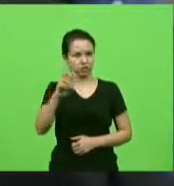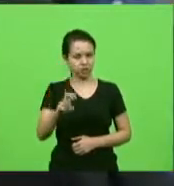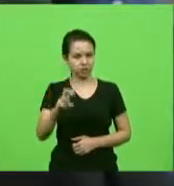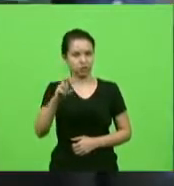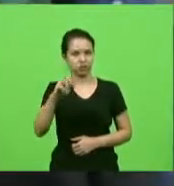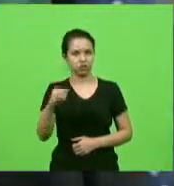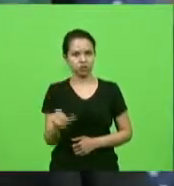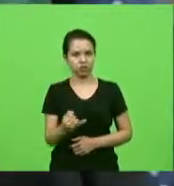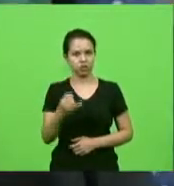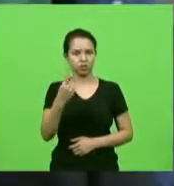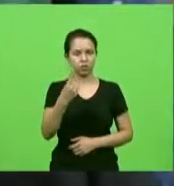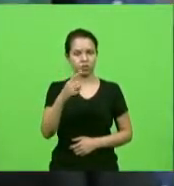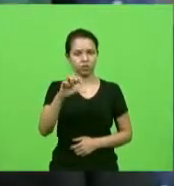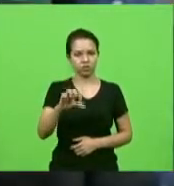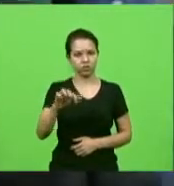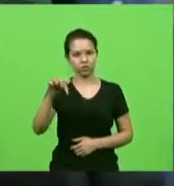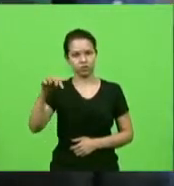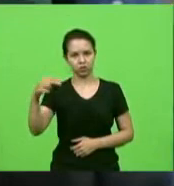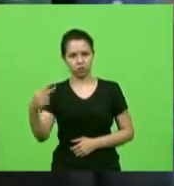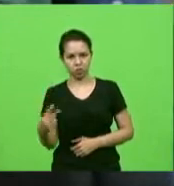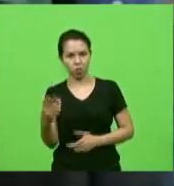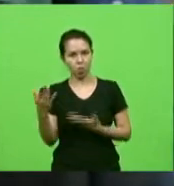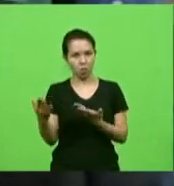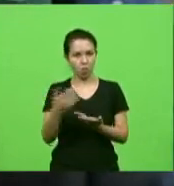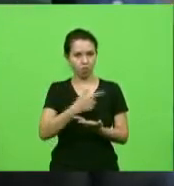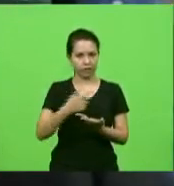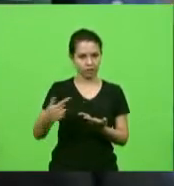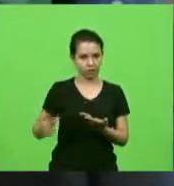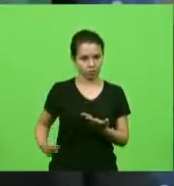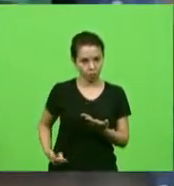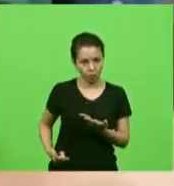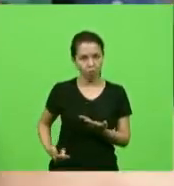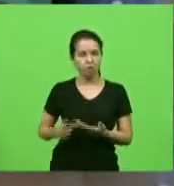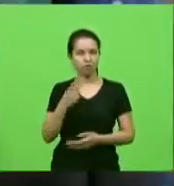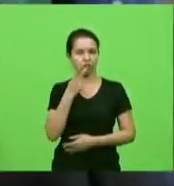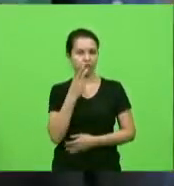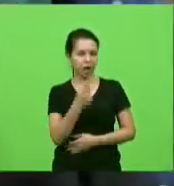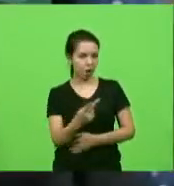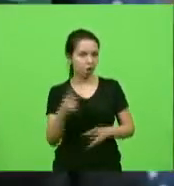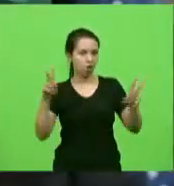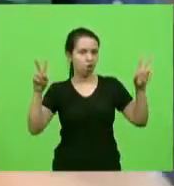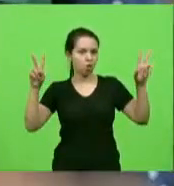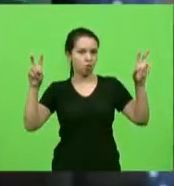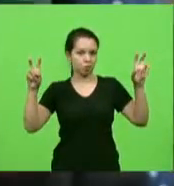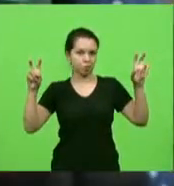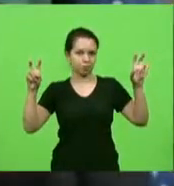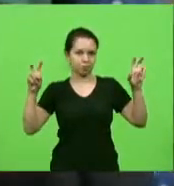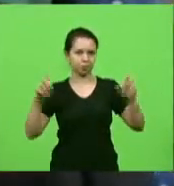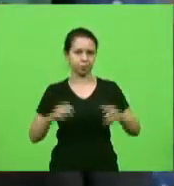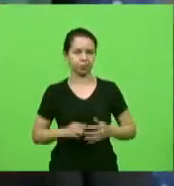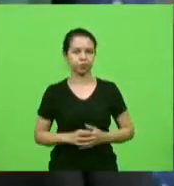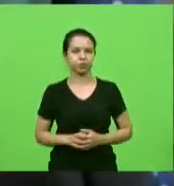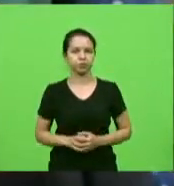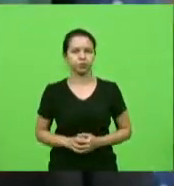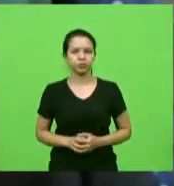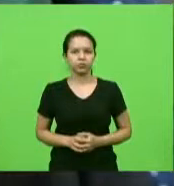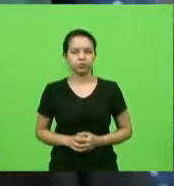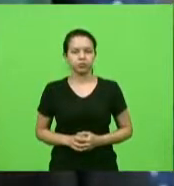janeiro de 1962, o então governador Celso Ramos disse, abro aspas, de pouco